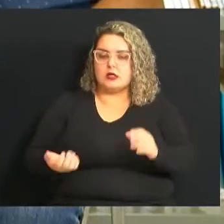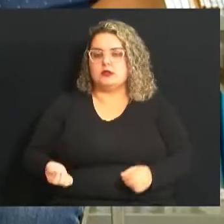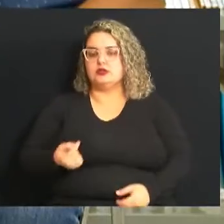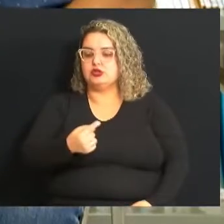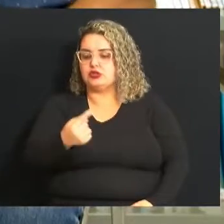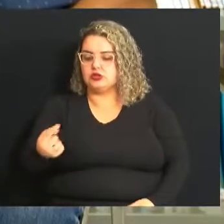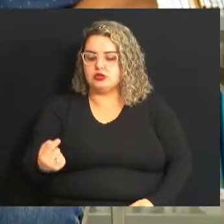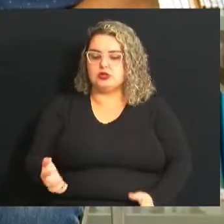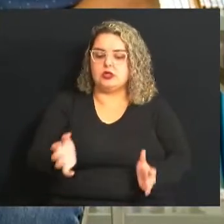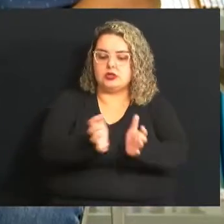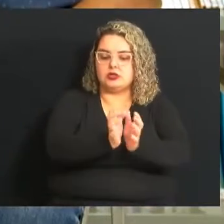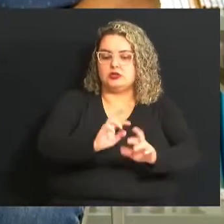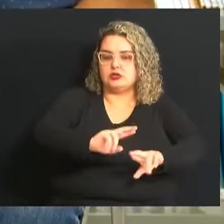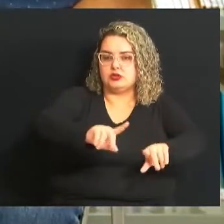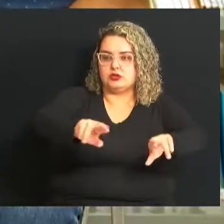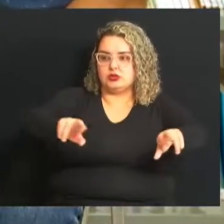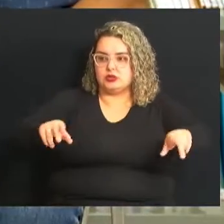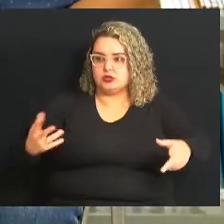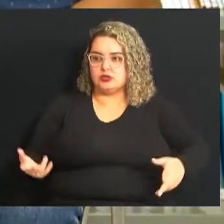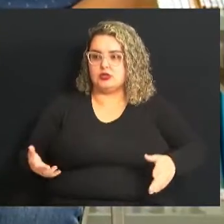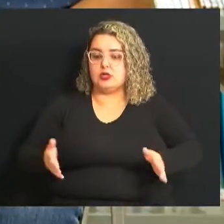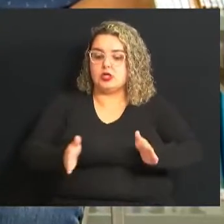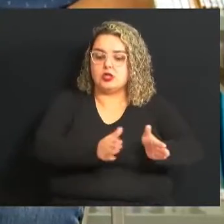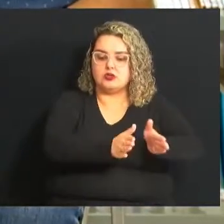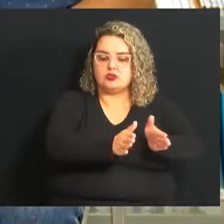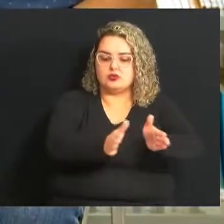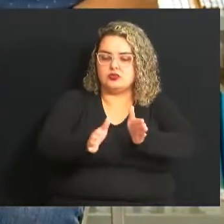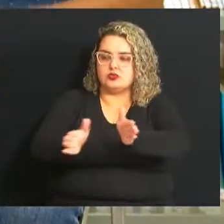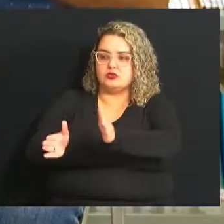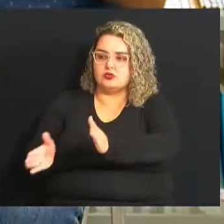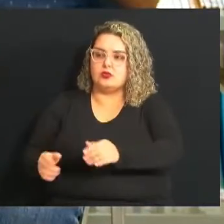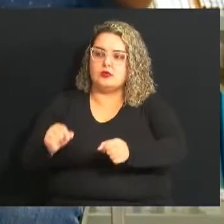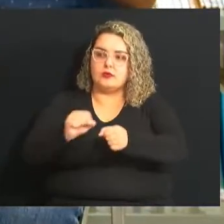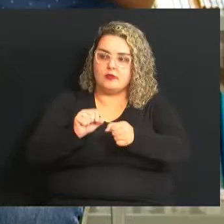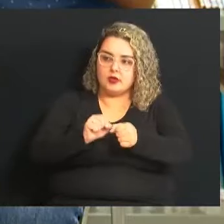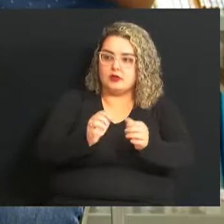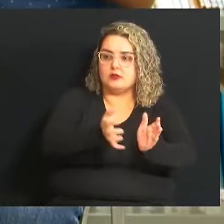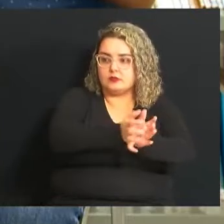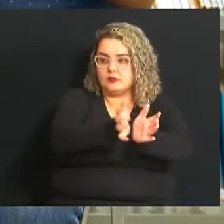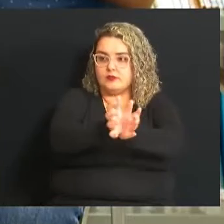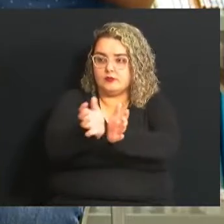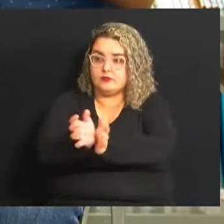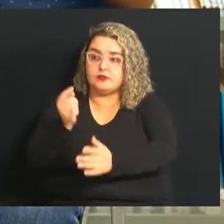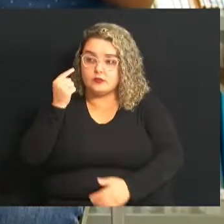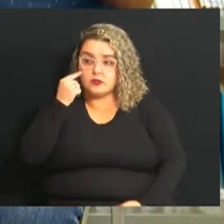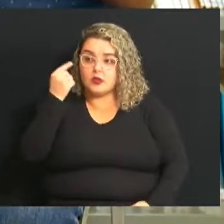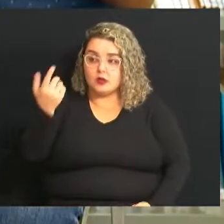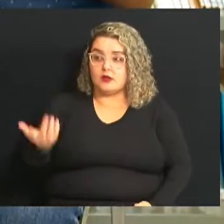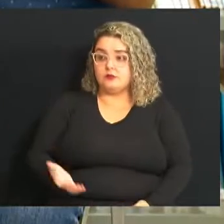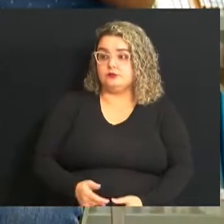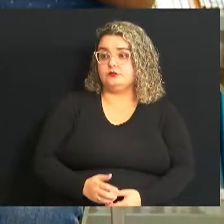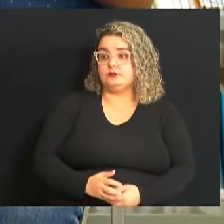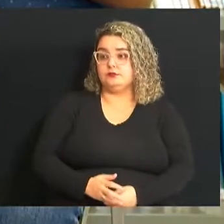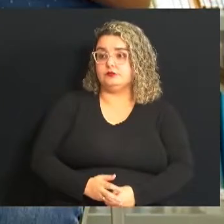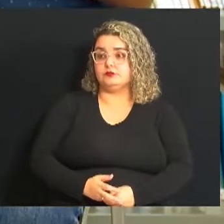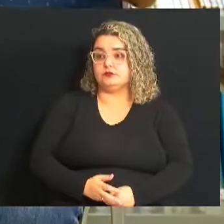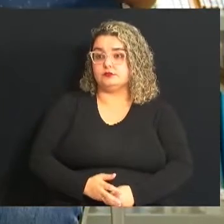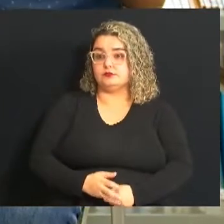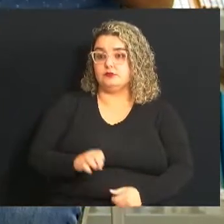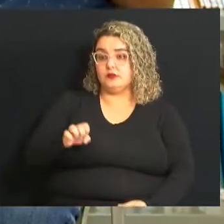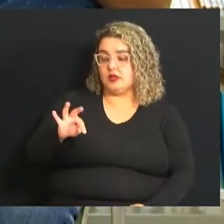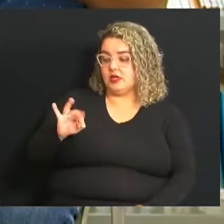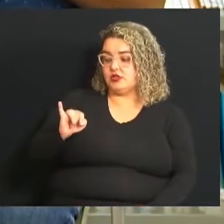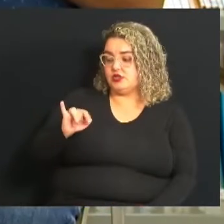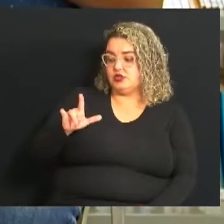o caráter da temporalidade das atividades realizadas por esses grupos. Então, a ideia da etnografia e